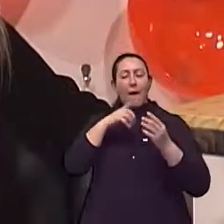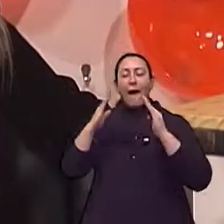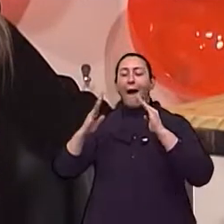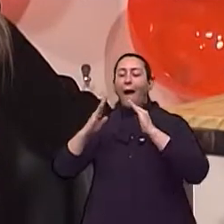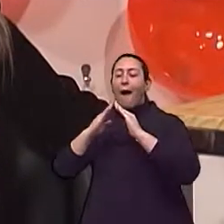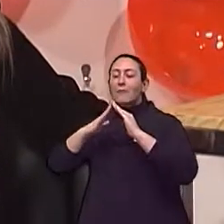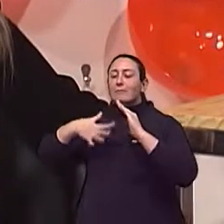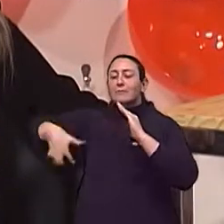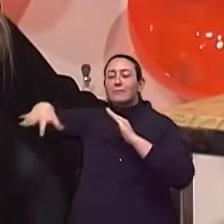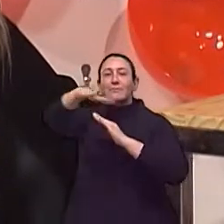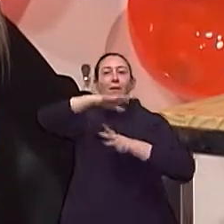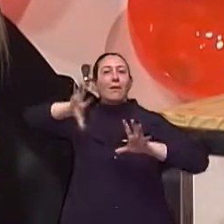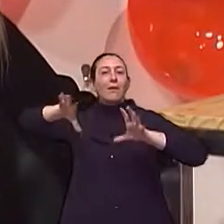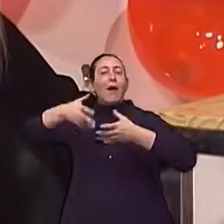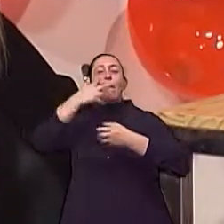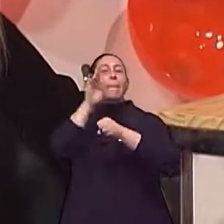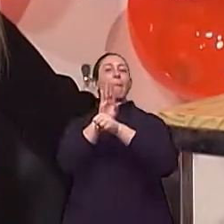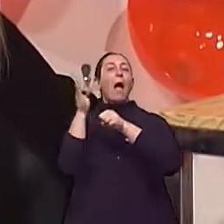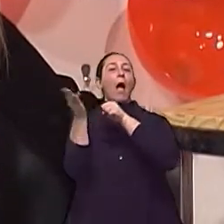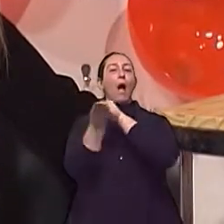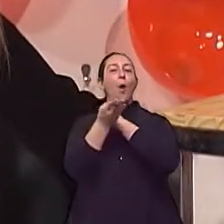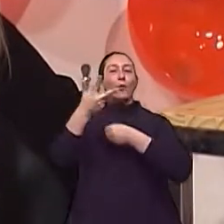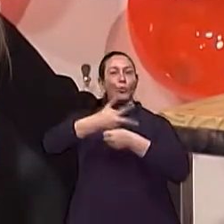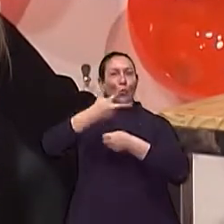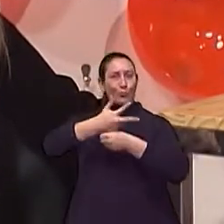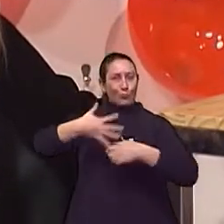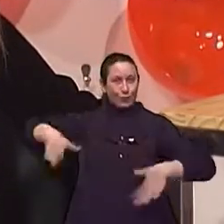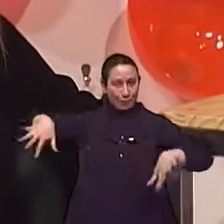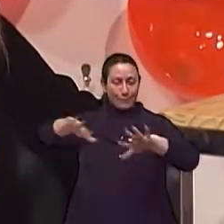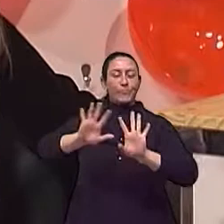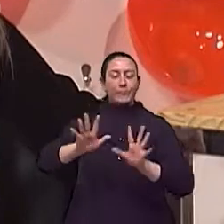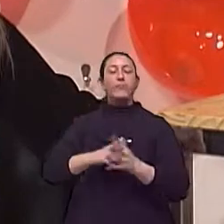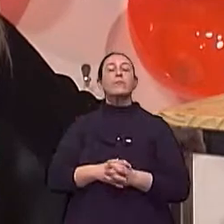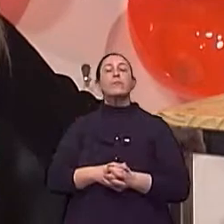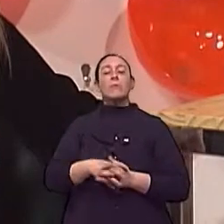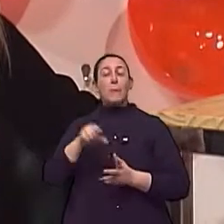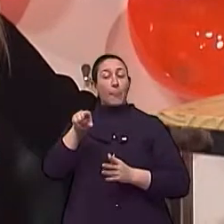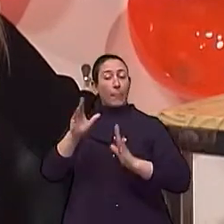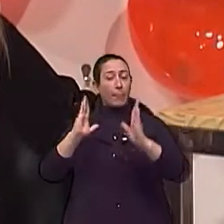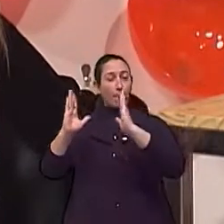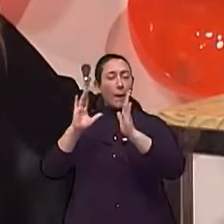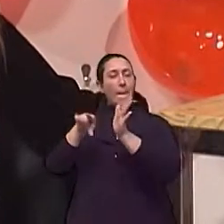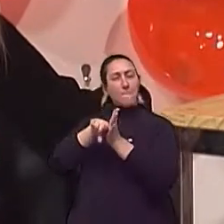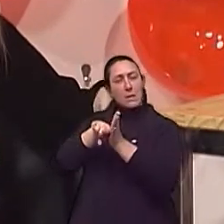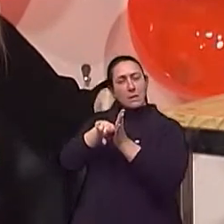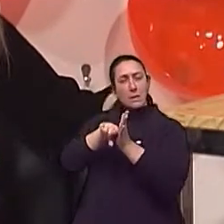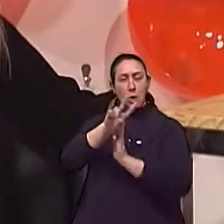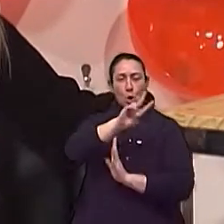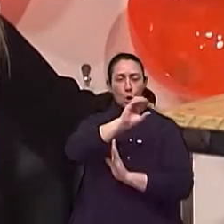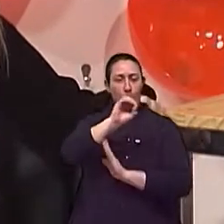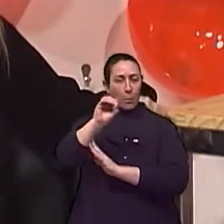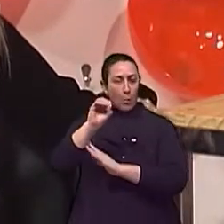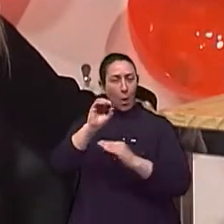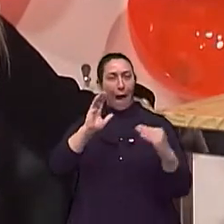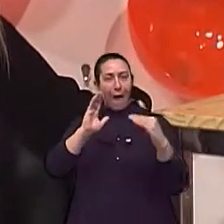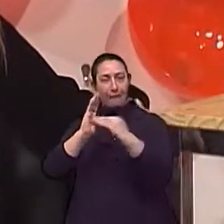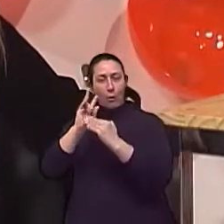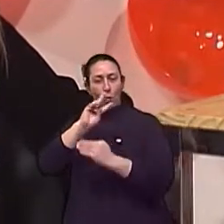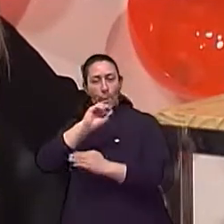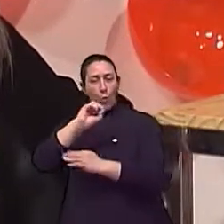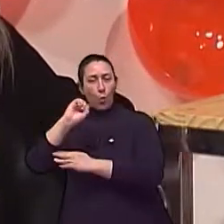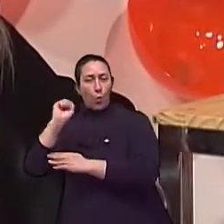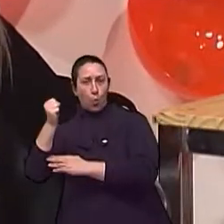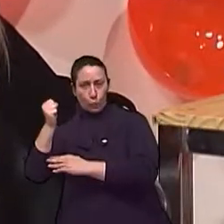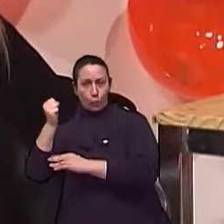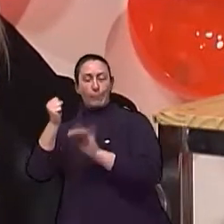geriátricas certo esses idosos foram acompanhados de 2000 a 2008 e foram feitas várias medidas entre elas